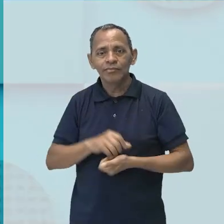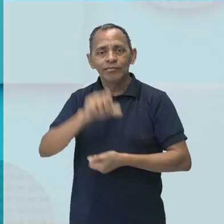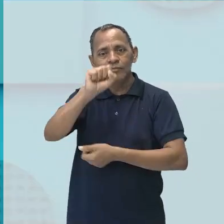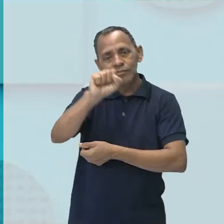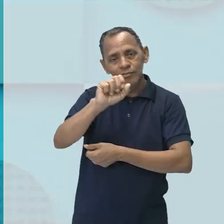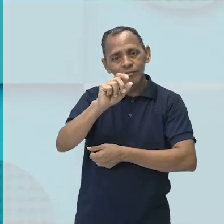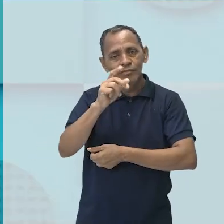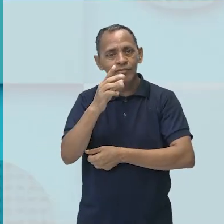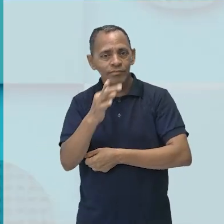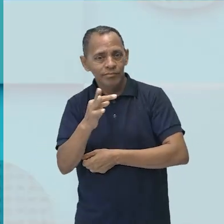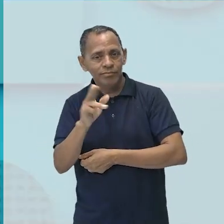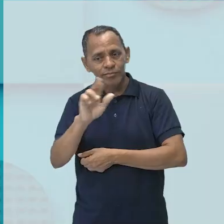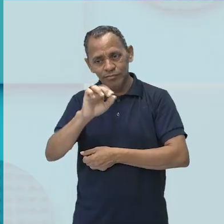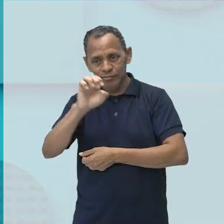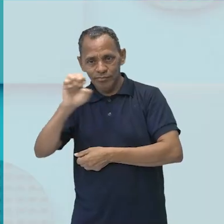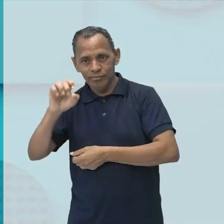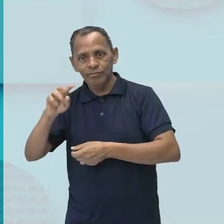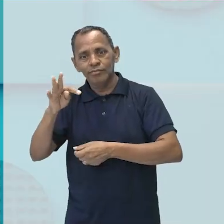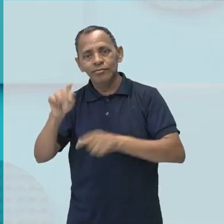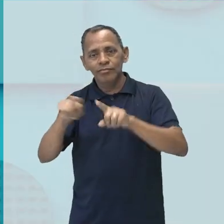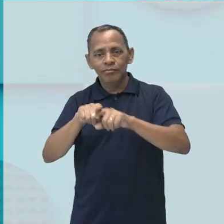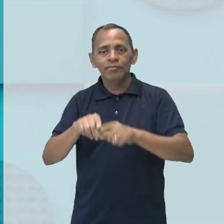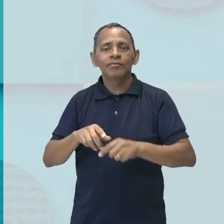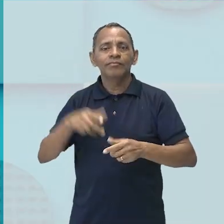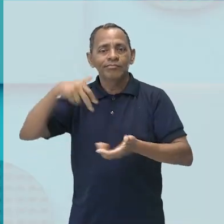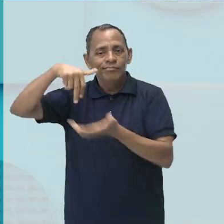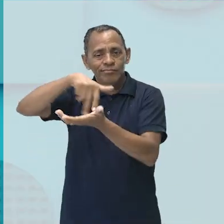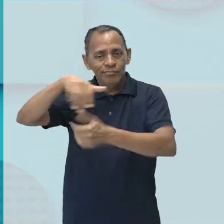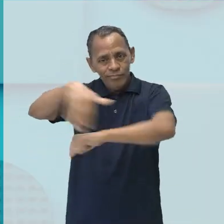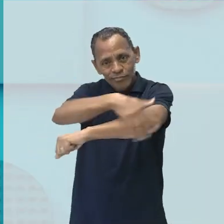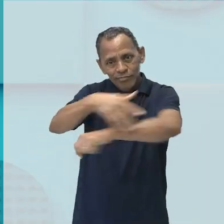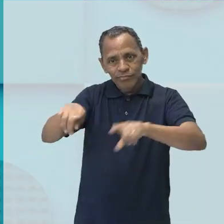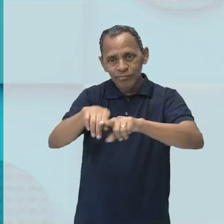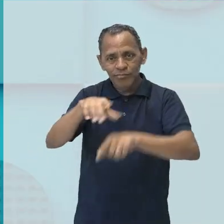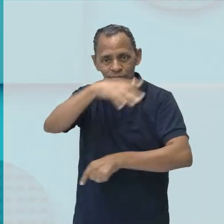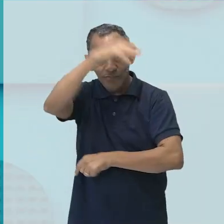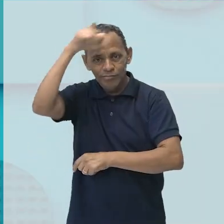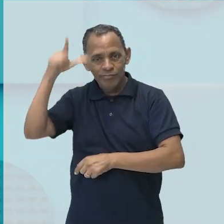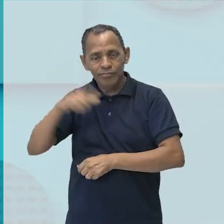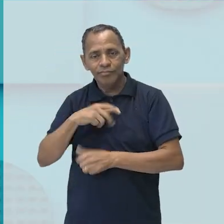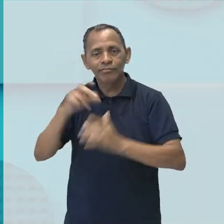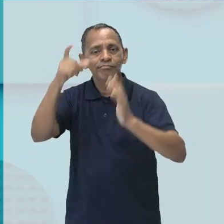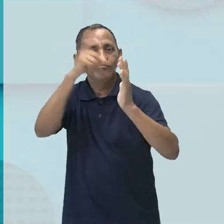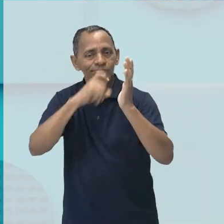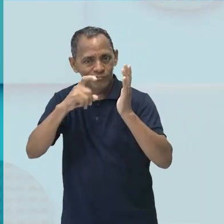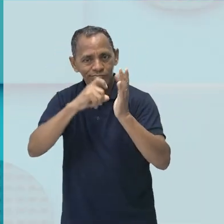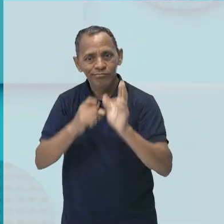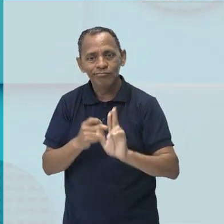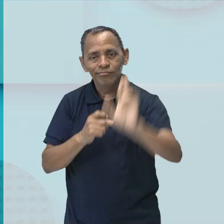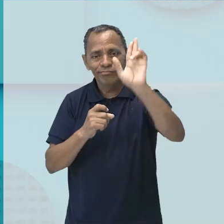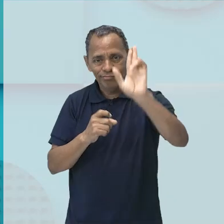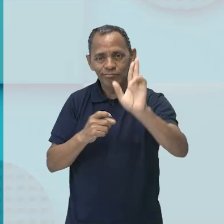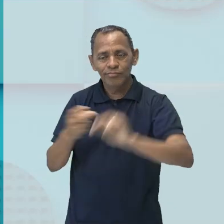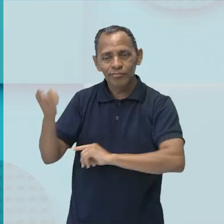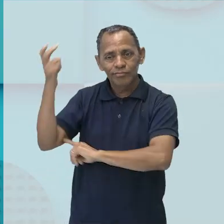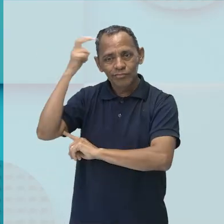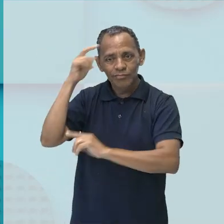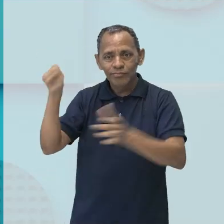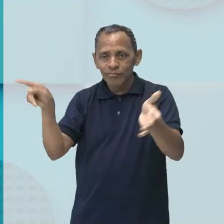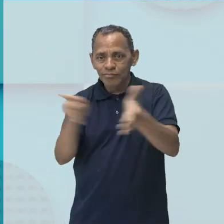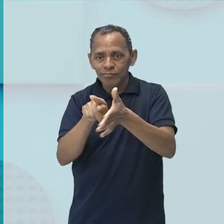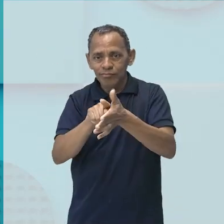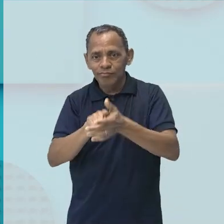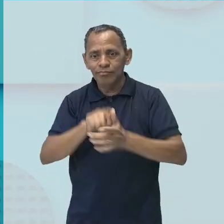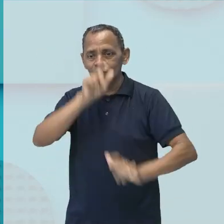rua, nós temos os grafites, e aqui em Manaus nós temos muito grafite que representa a nossa cultura, ou seja,